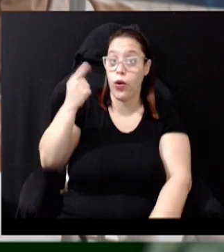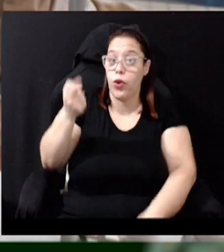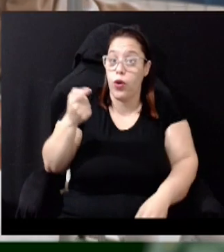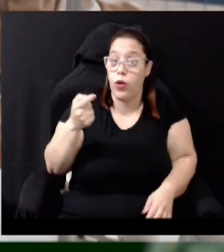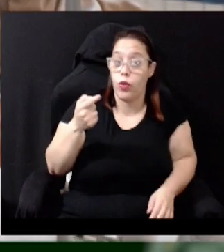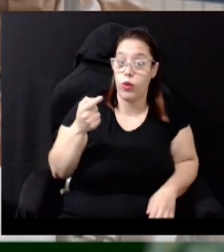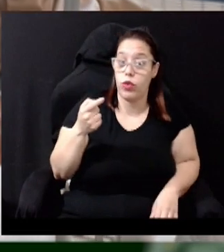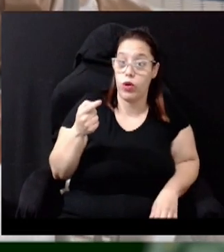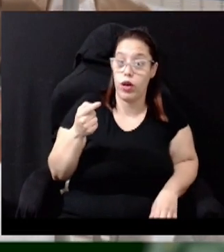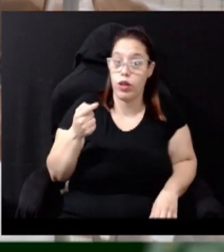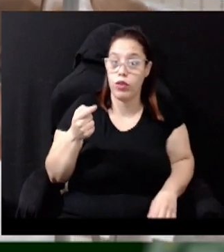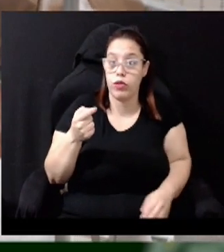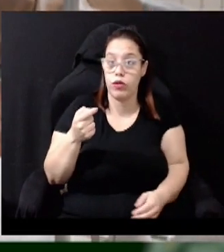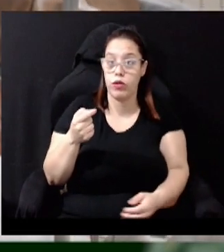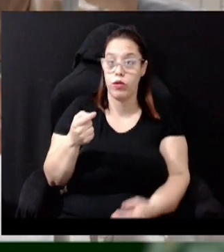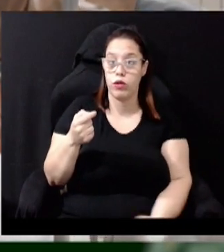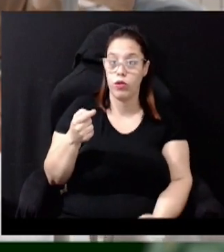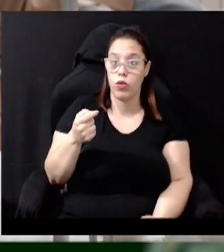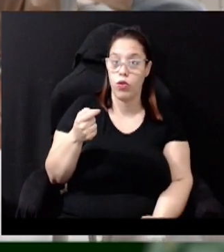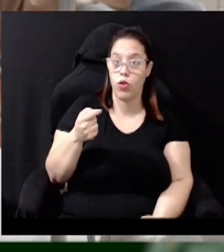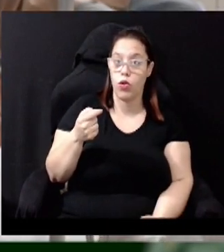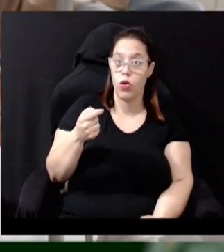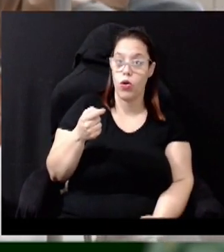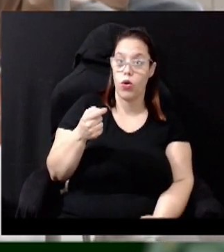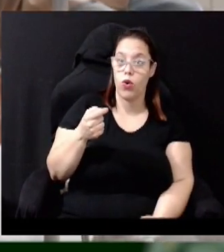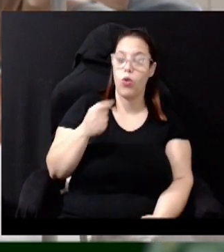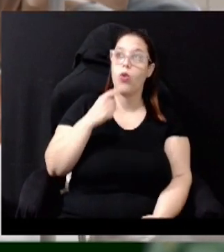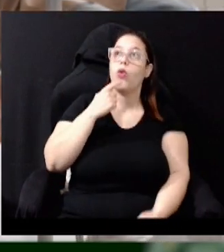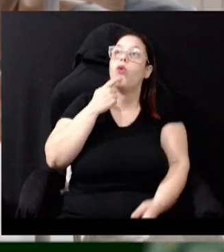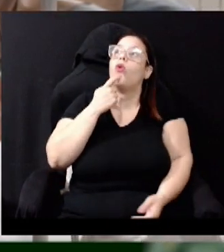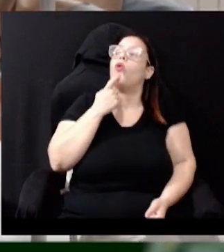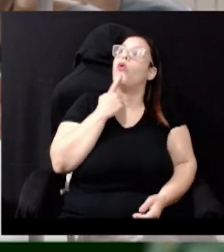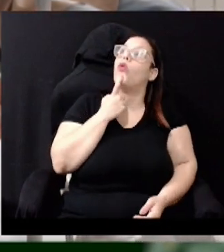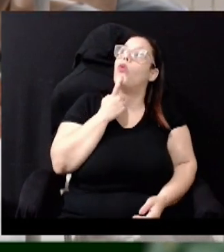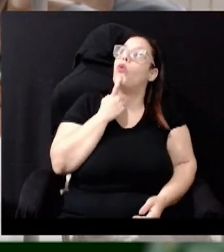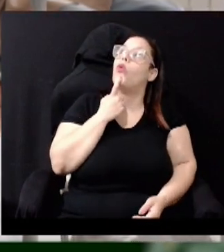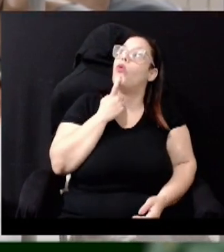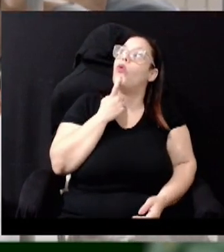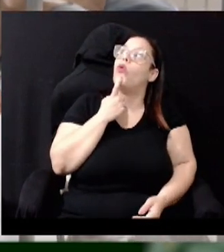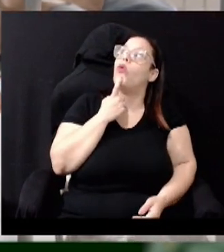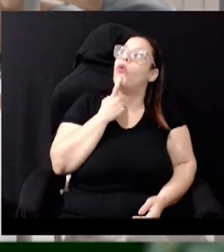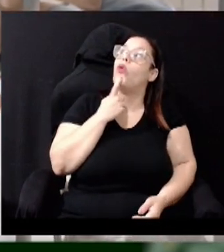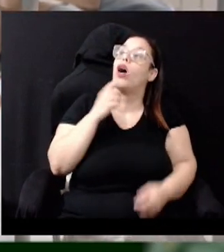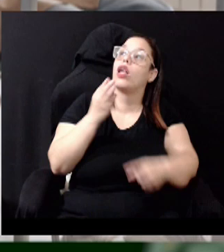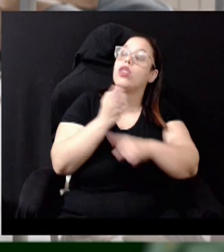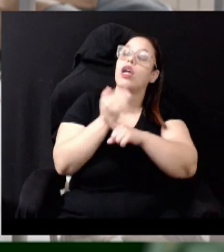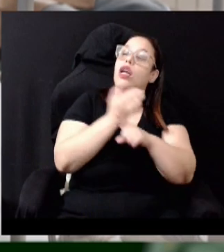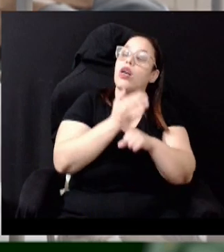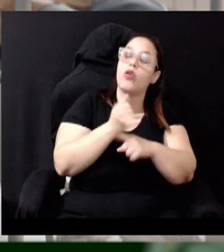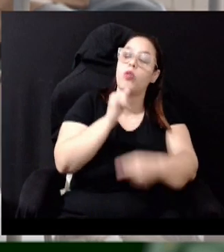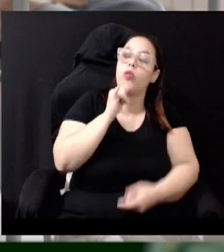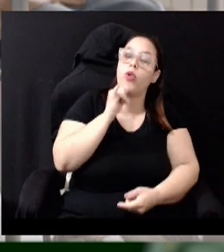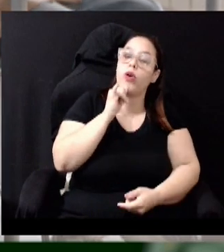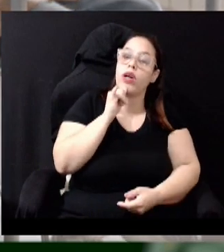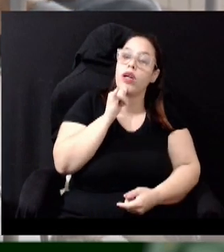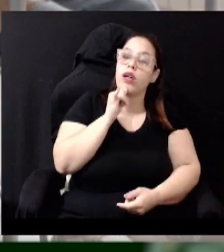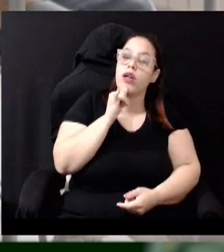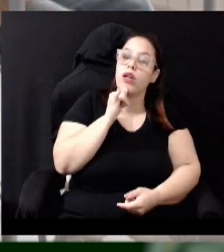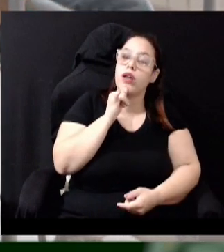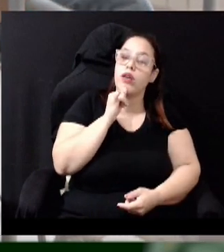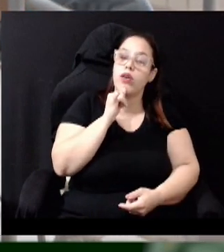né? Como, né, essa questão também que envolve a tecnologia. Por exemplo, os